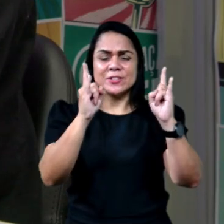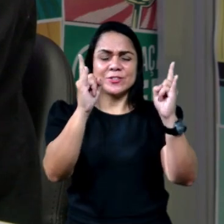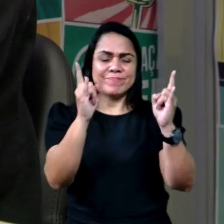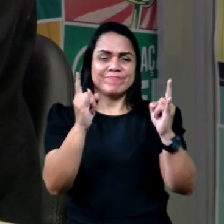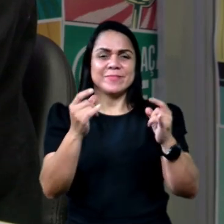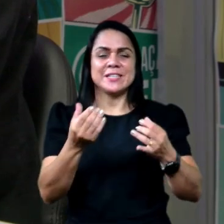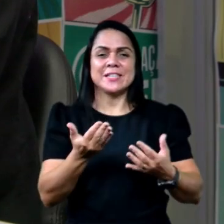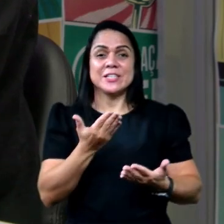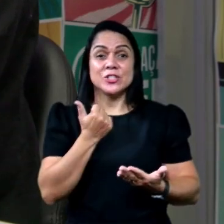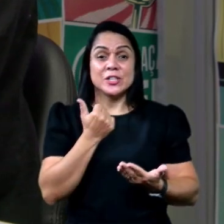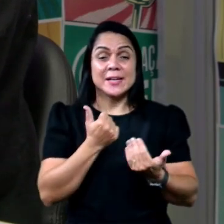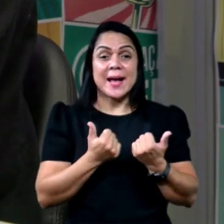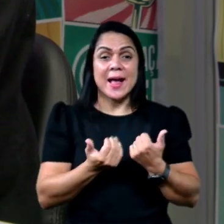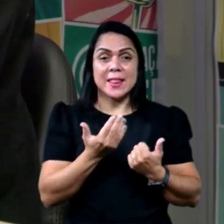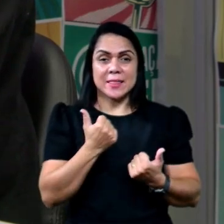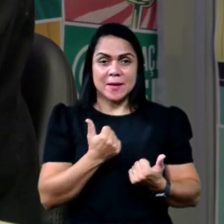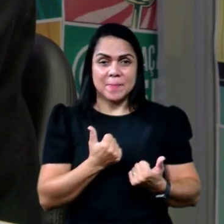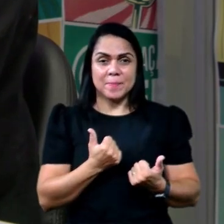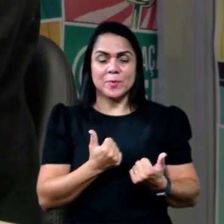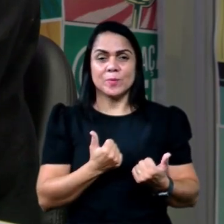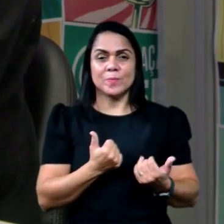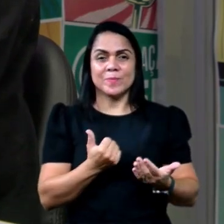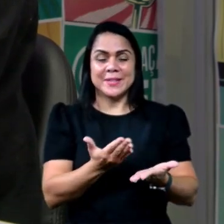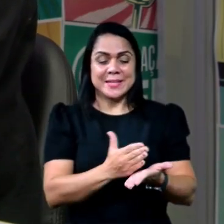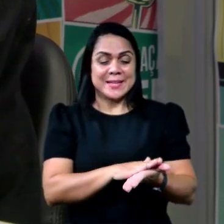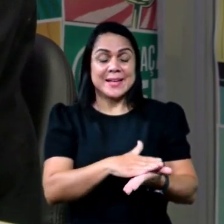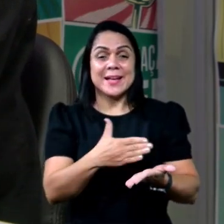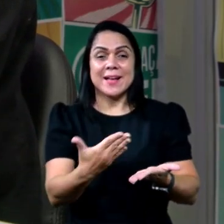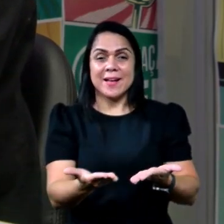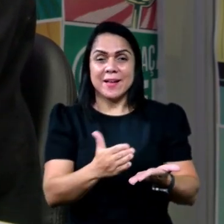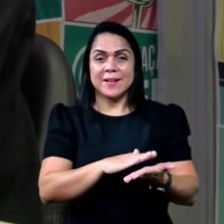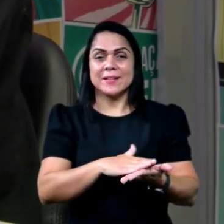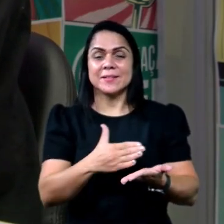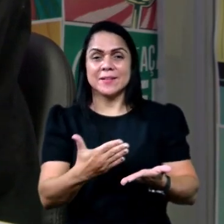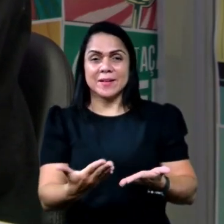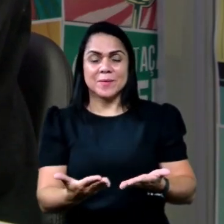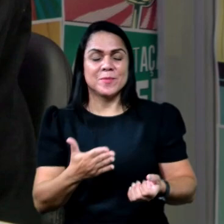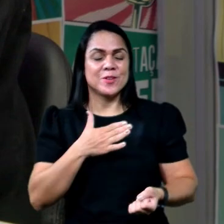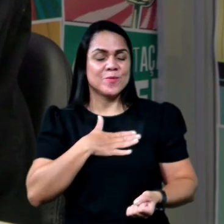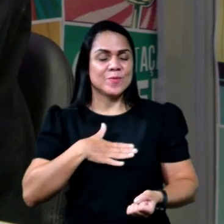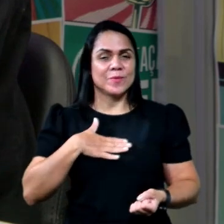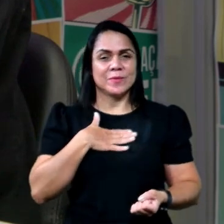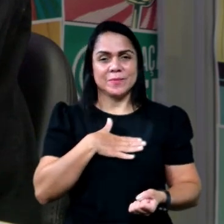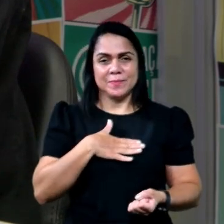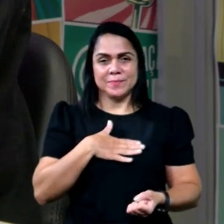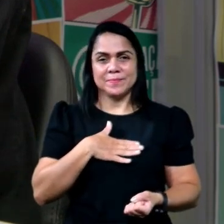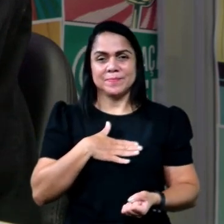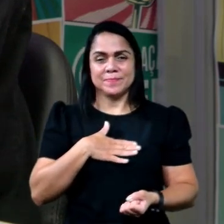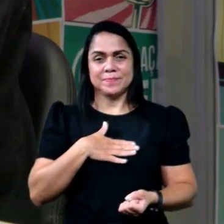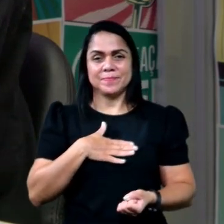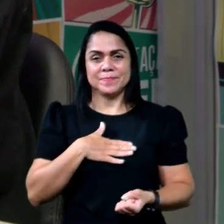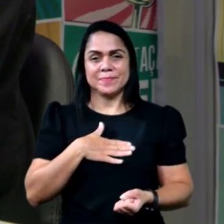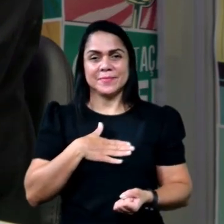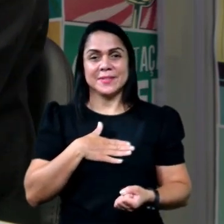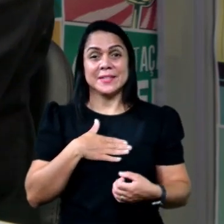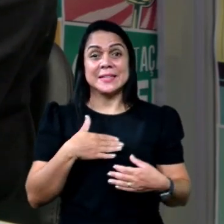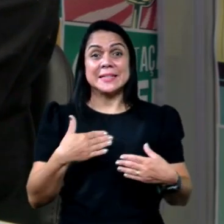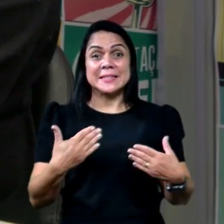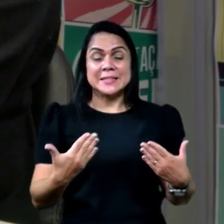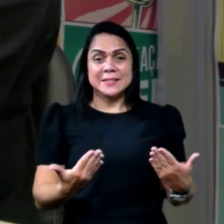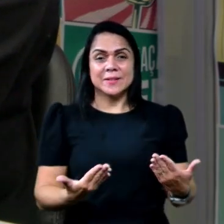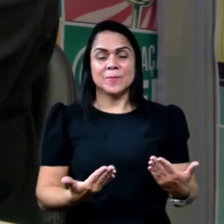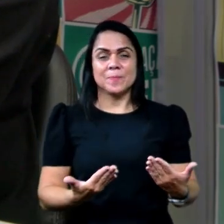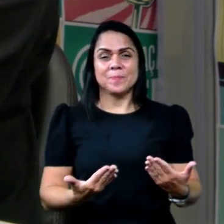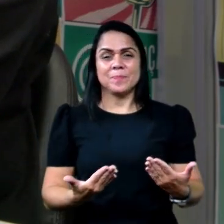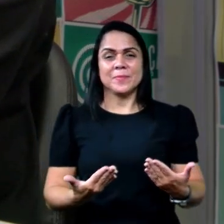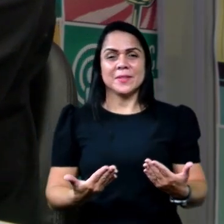Quem for meu aluno de cardápios sabe o tanto que eu tenho carinho por essa temática. E ele qualificava